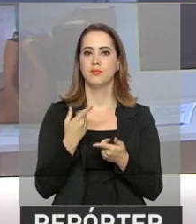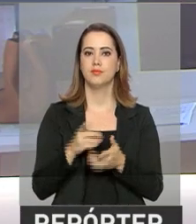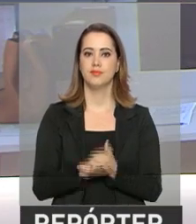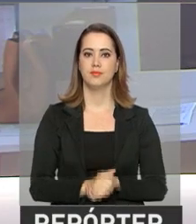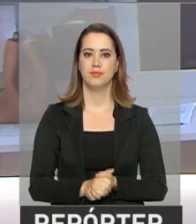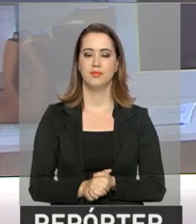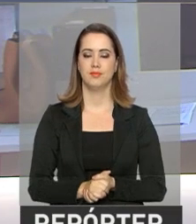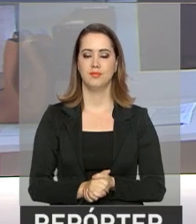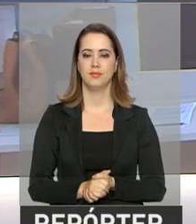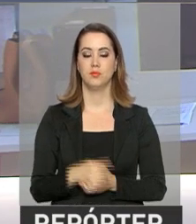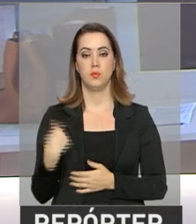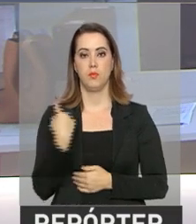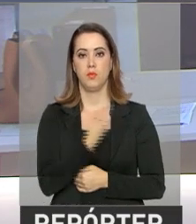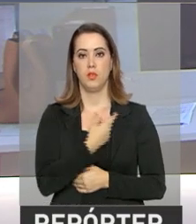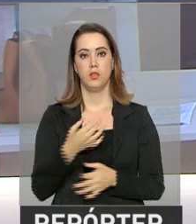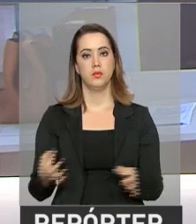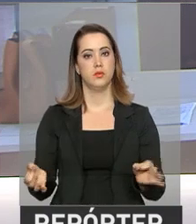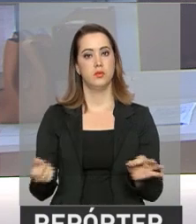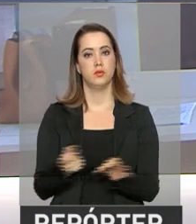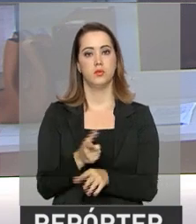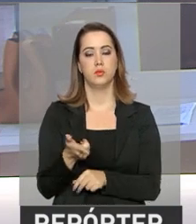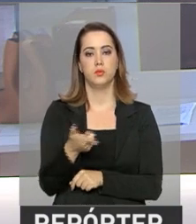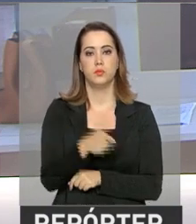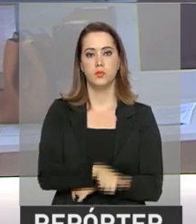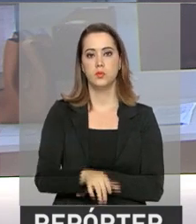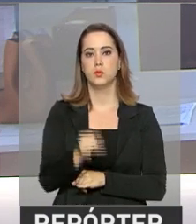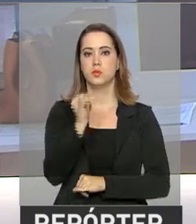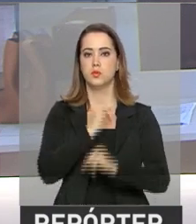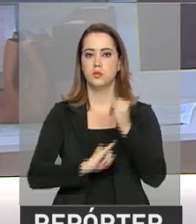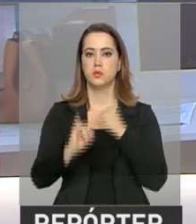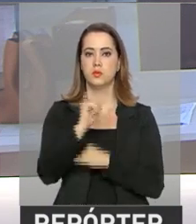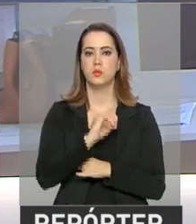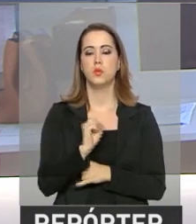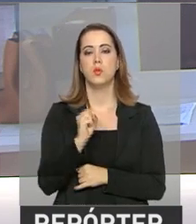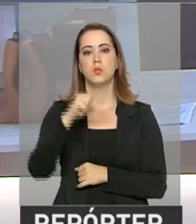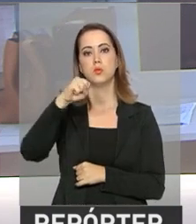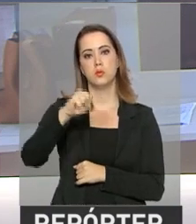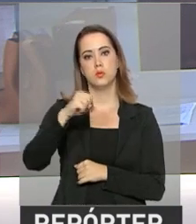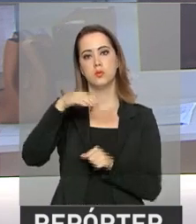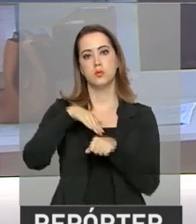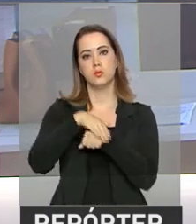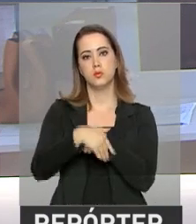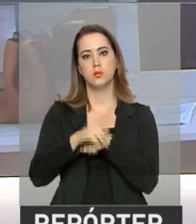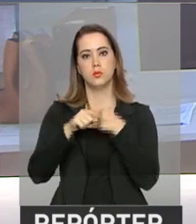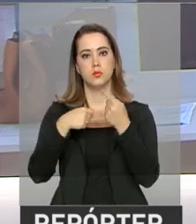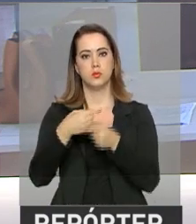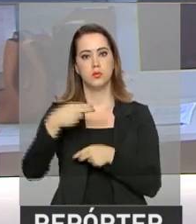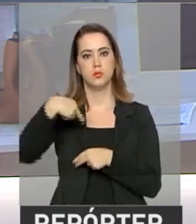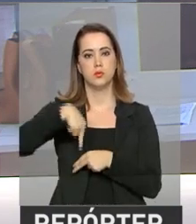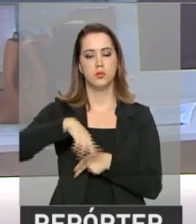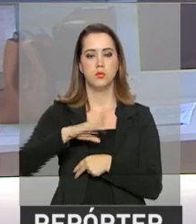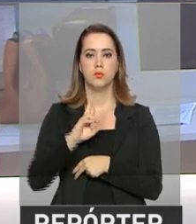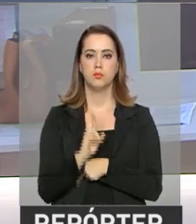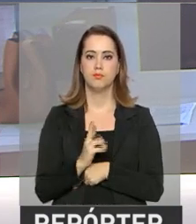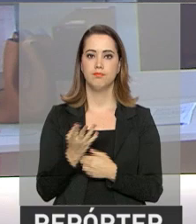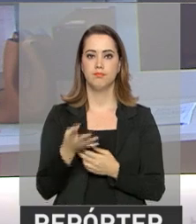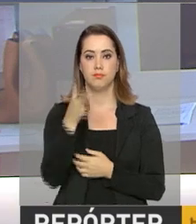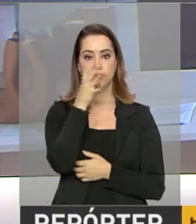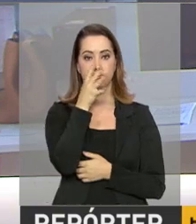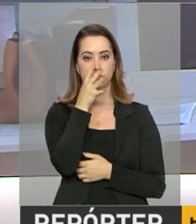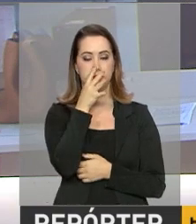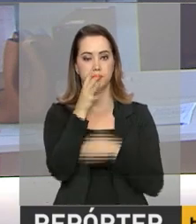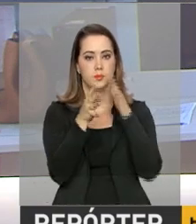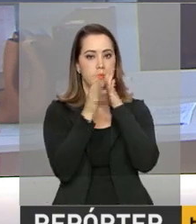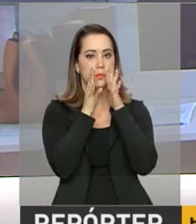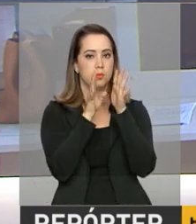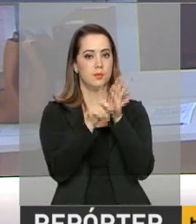mora e nós ficamos por aqui voltamos a qualquer momento com outras informações ou às 8 da noite na próxima edição do repórter NBR